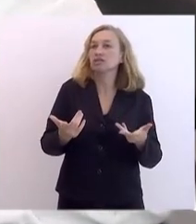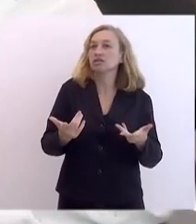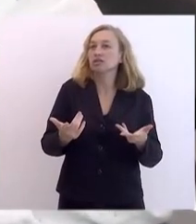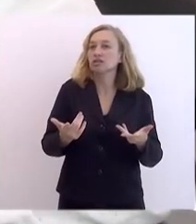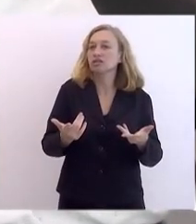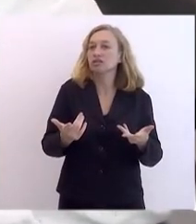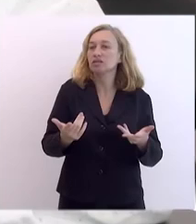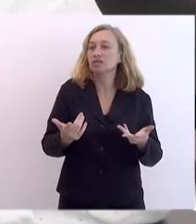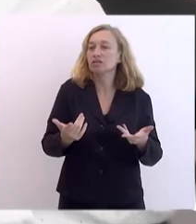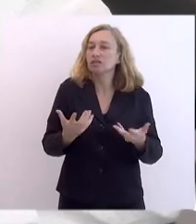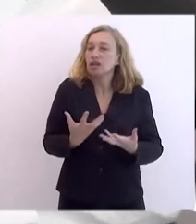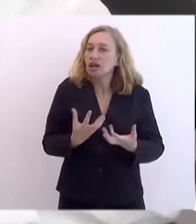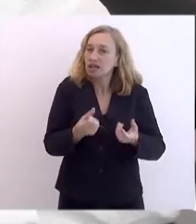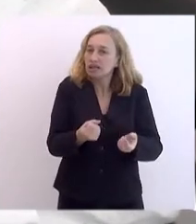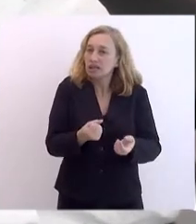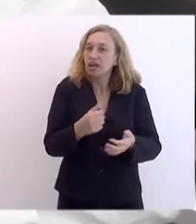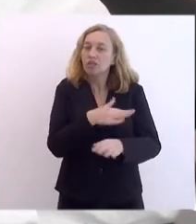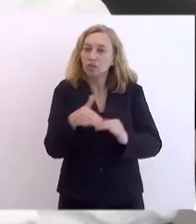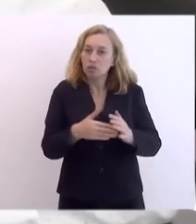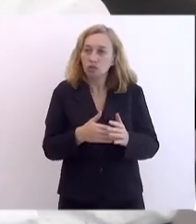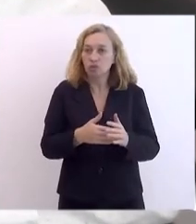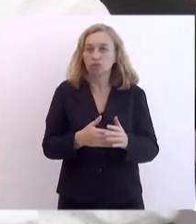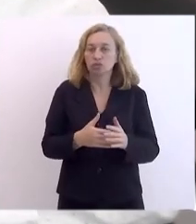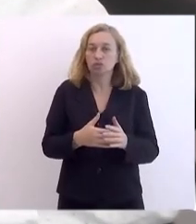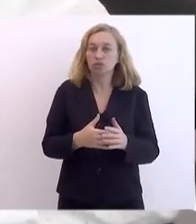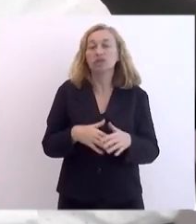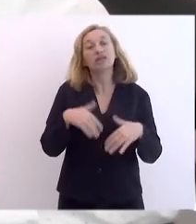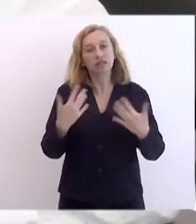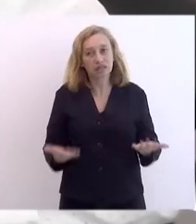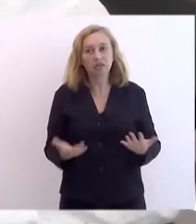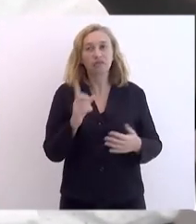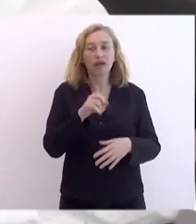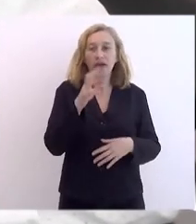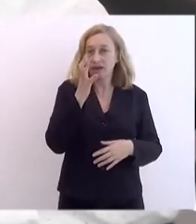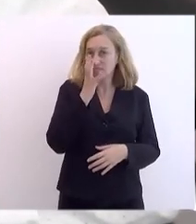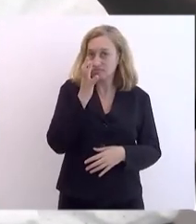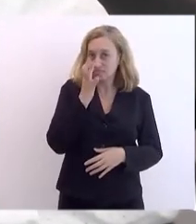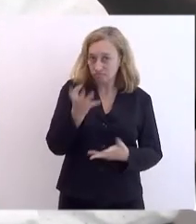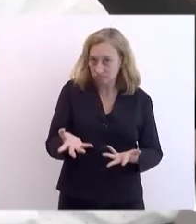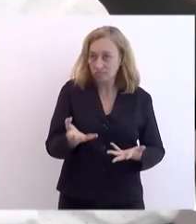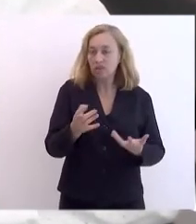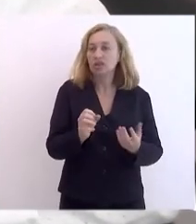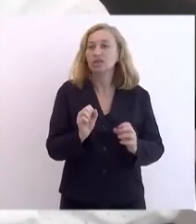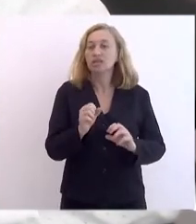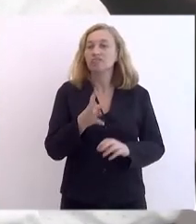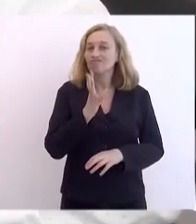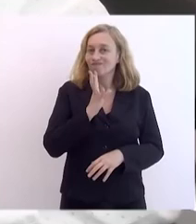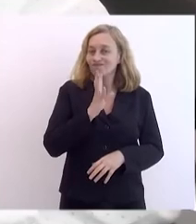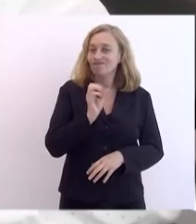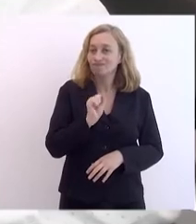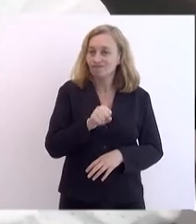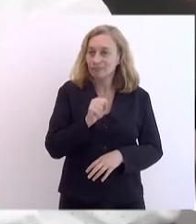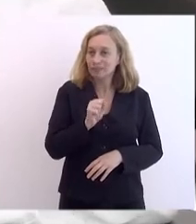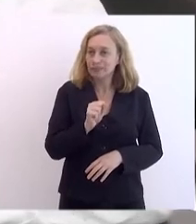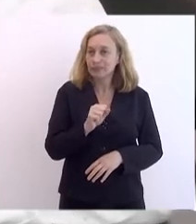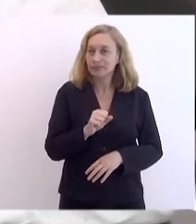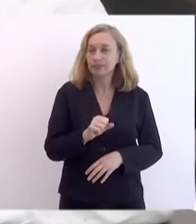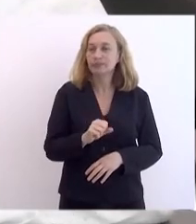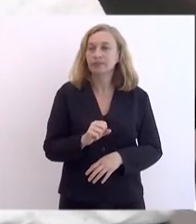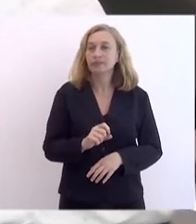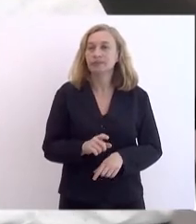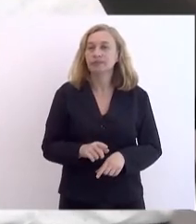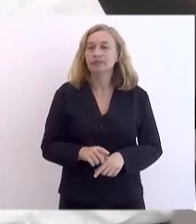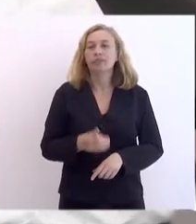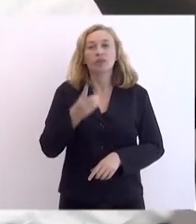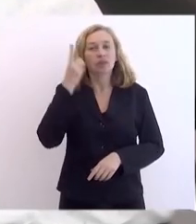sendo aceitáveis por todos os lados. Então, isso é admirável, tem que ser reconhecido. E, ao mesmo tempo